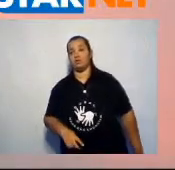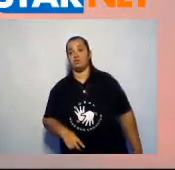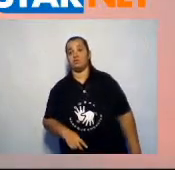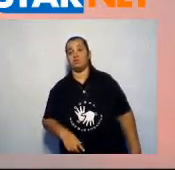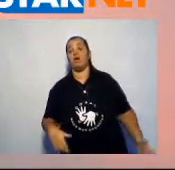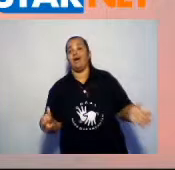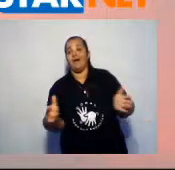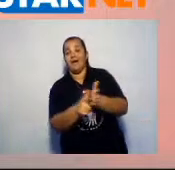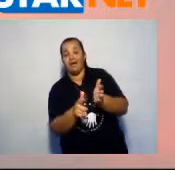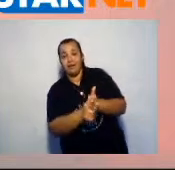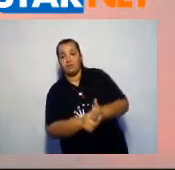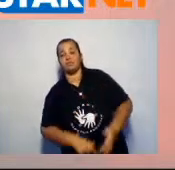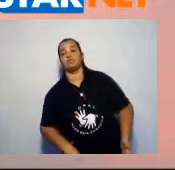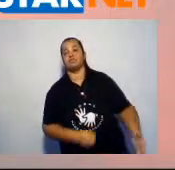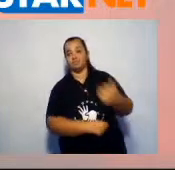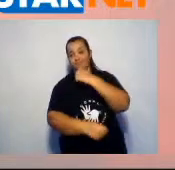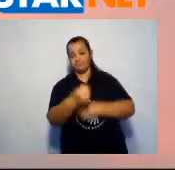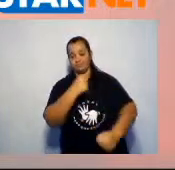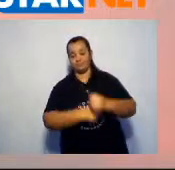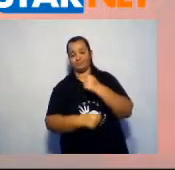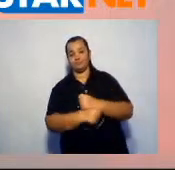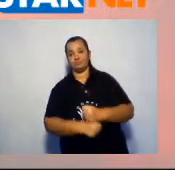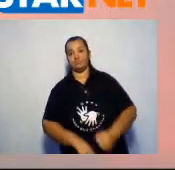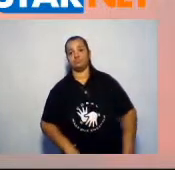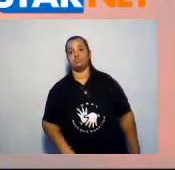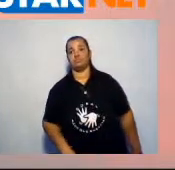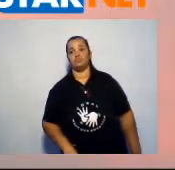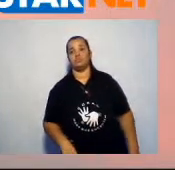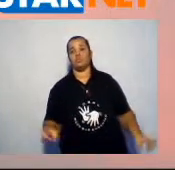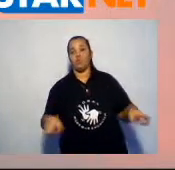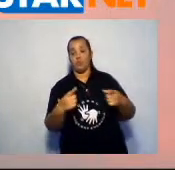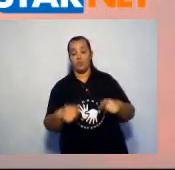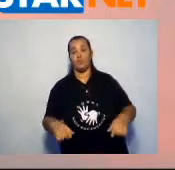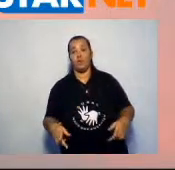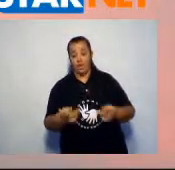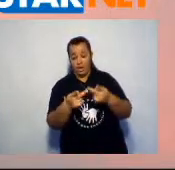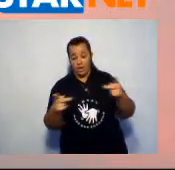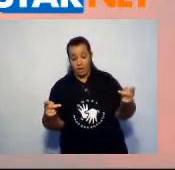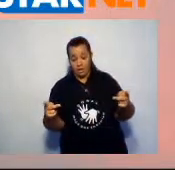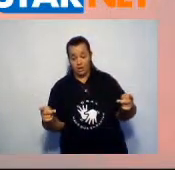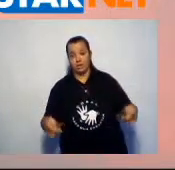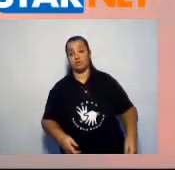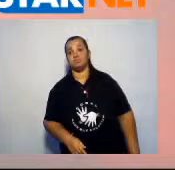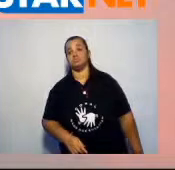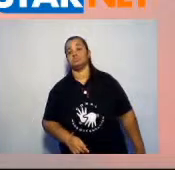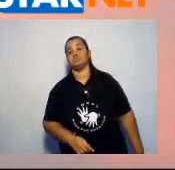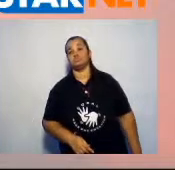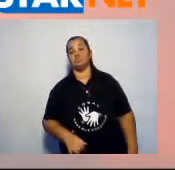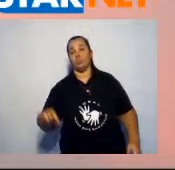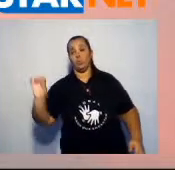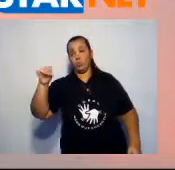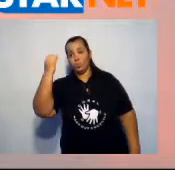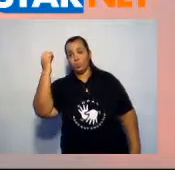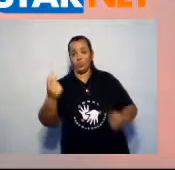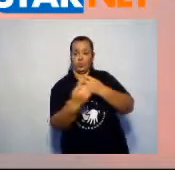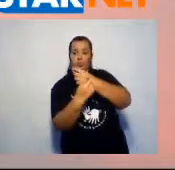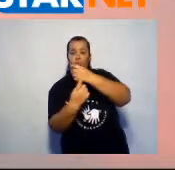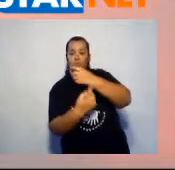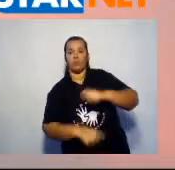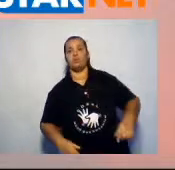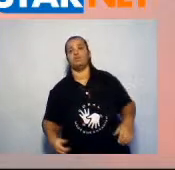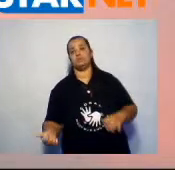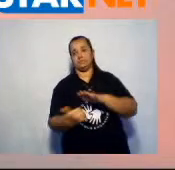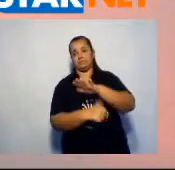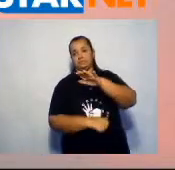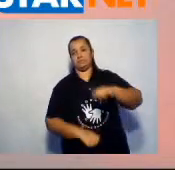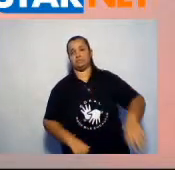patrocínio da Papelaria Vitória. Papelaria Vitória, muito obrigado. A partir de agora tem mais prêmios, hein? Para você compartilhando, para você curtindo esse pagodão, esse samba